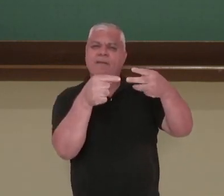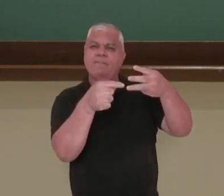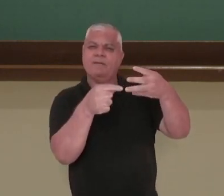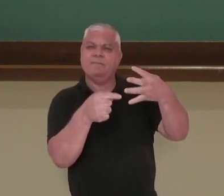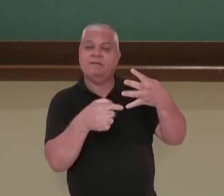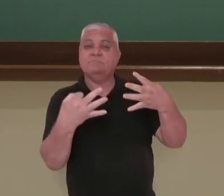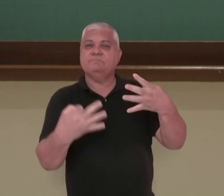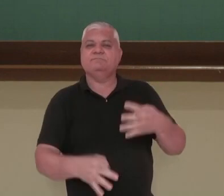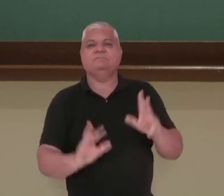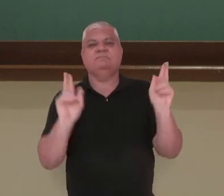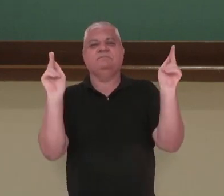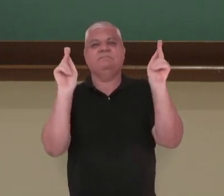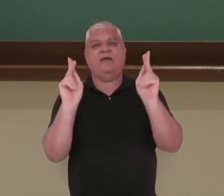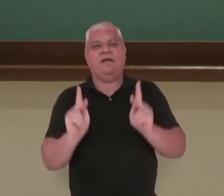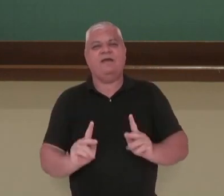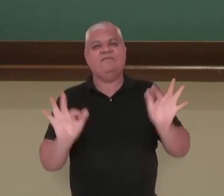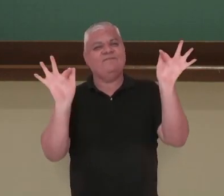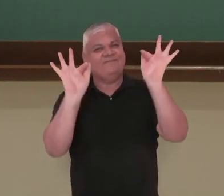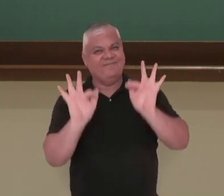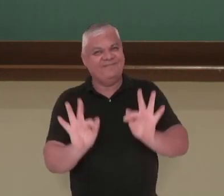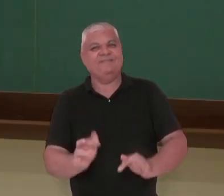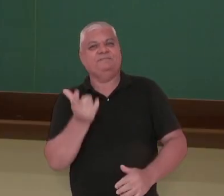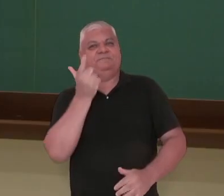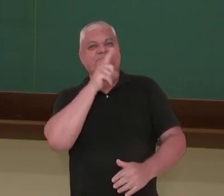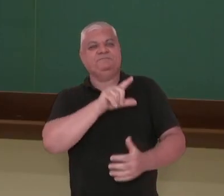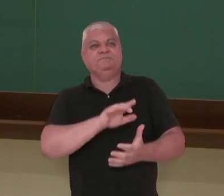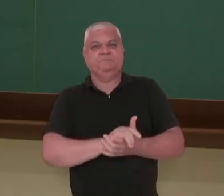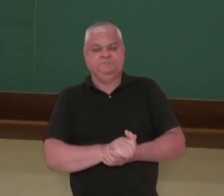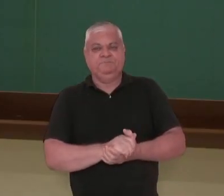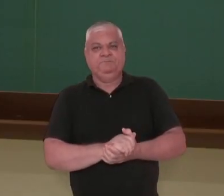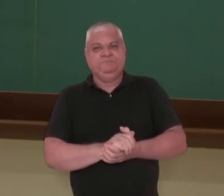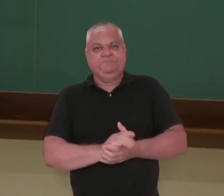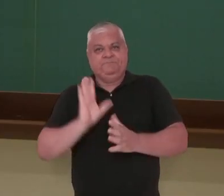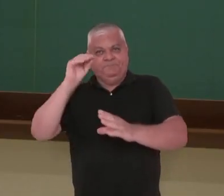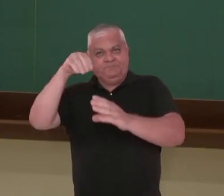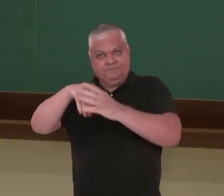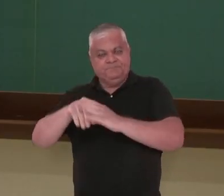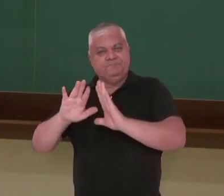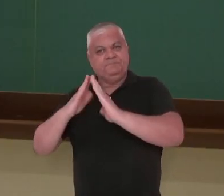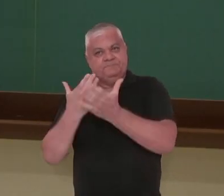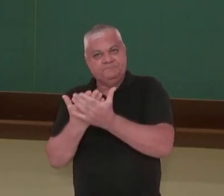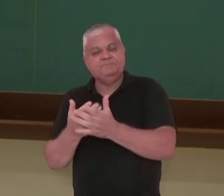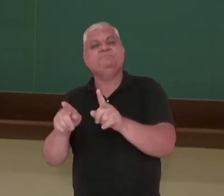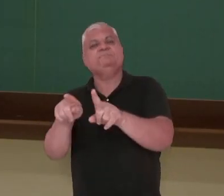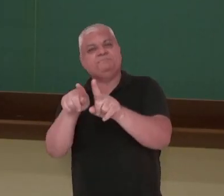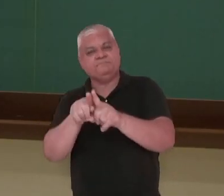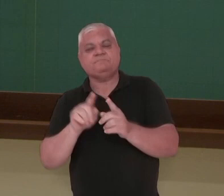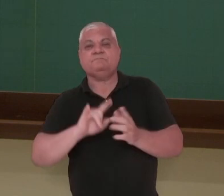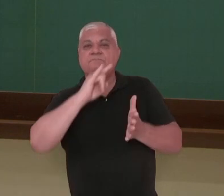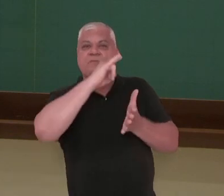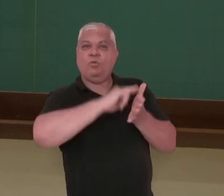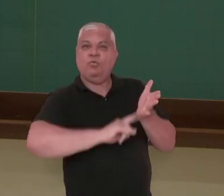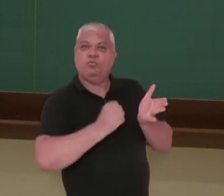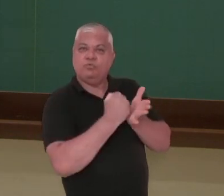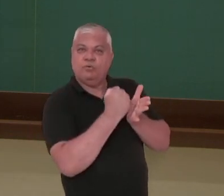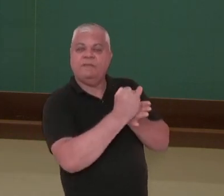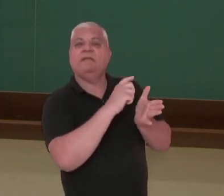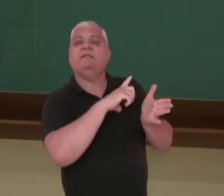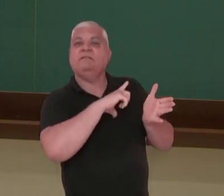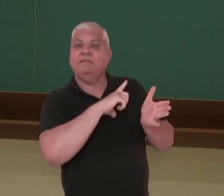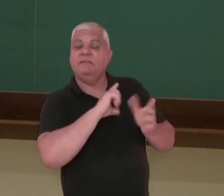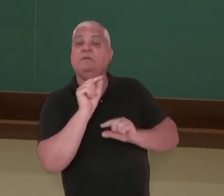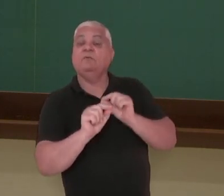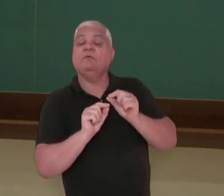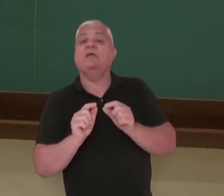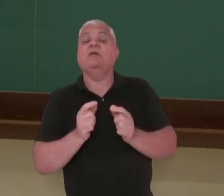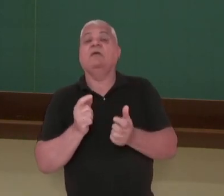sociedade pacífica e feliz. O regimento escolar é um desses documentos. O regimento escolar, então, é o principal dos documentos que